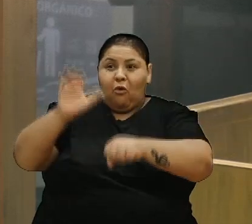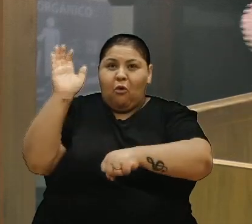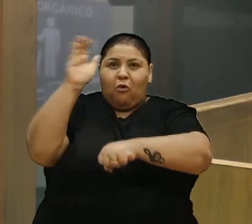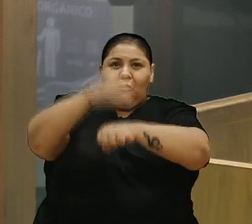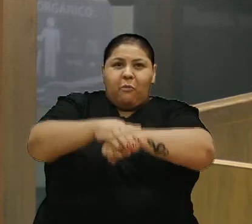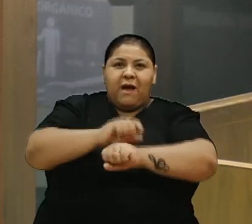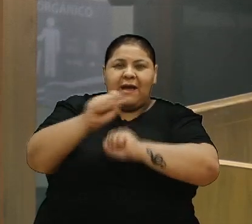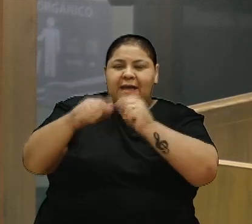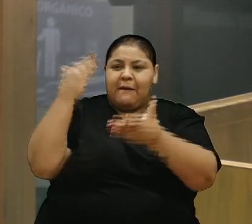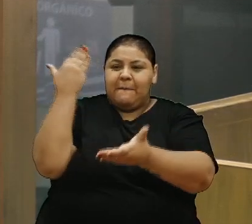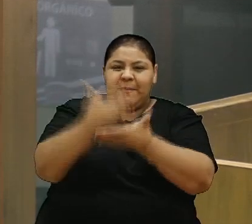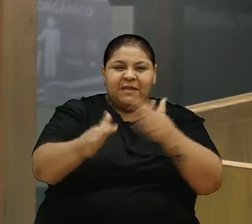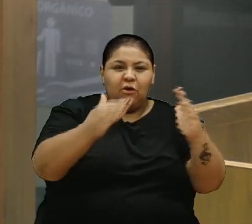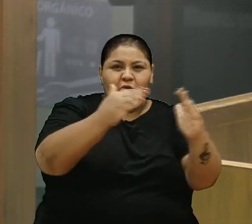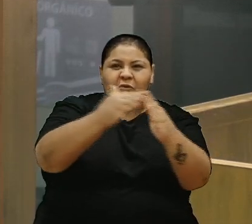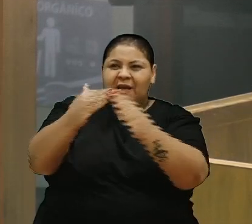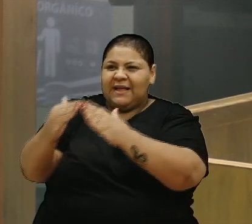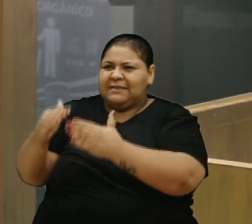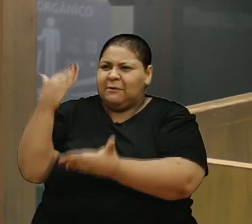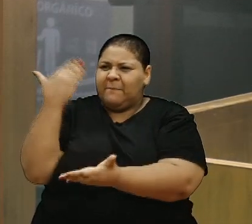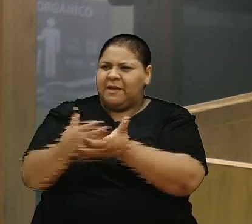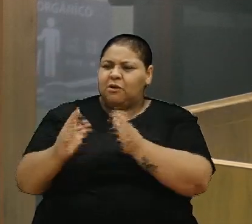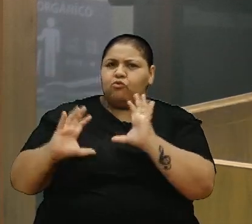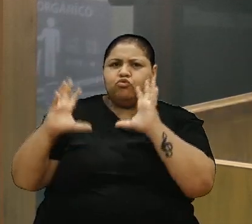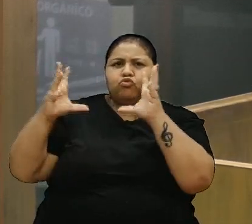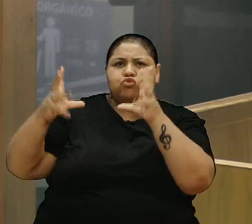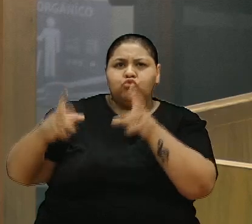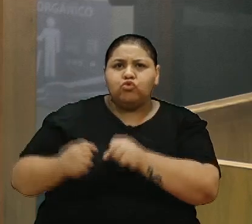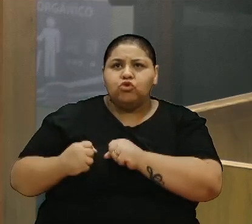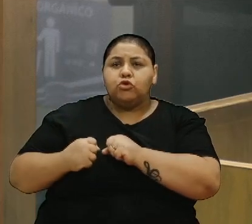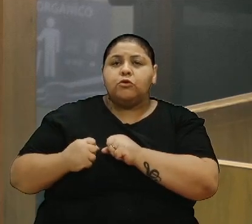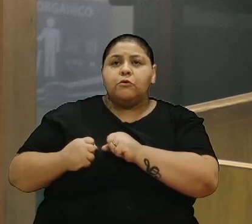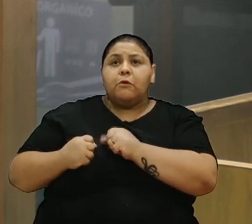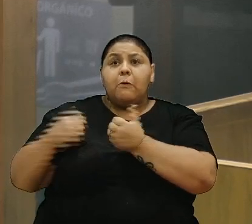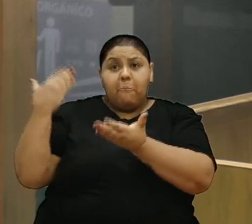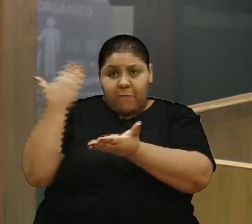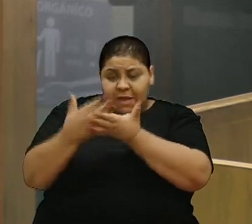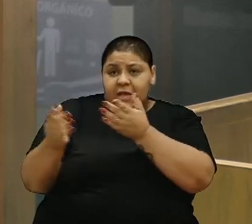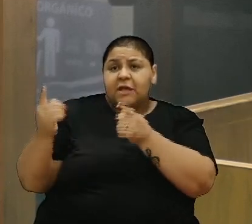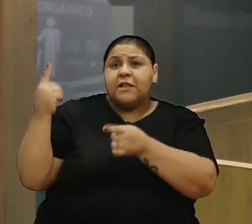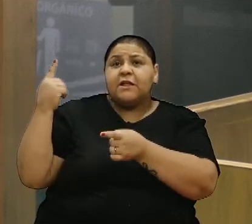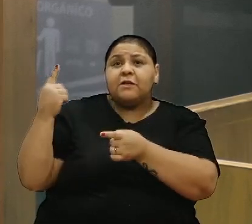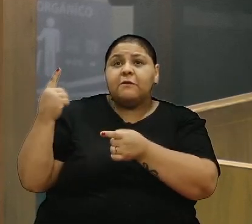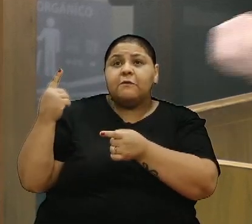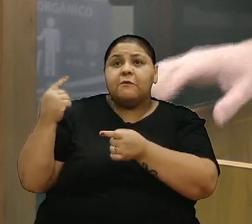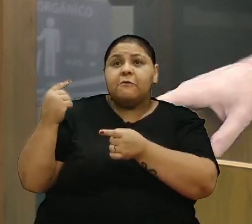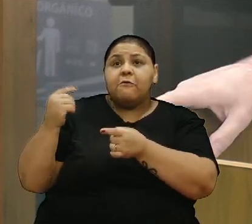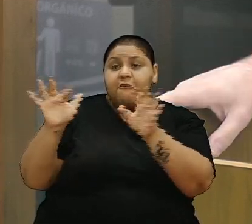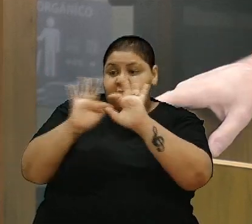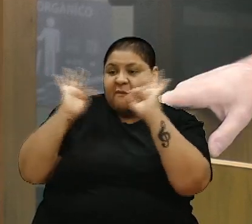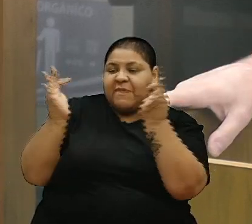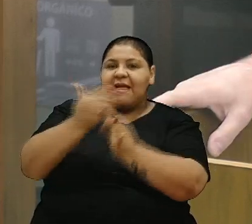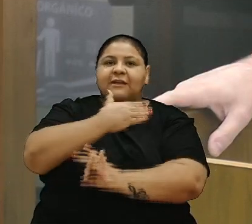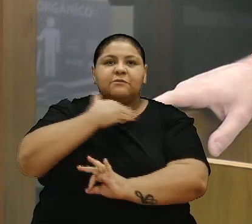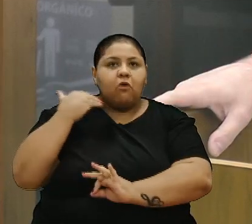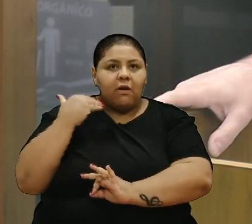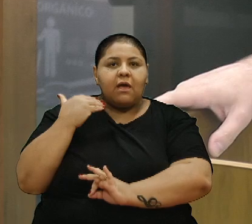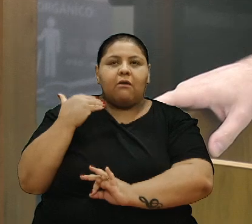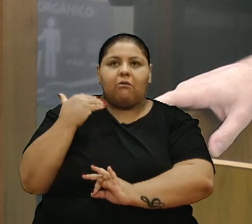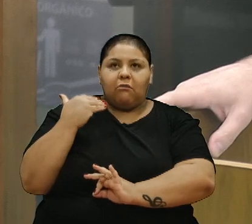quem perdeu tudo, quem perdeu inclusive familiares,